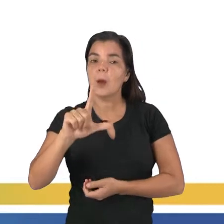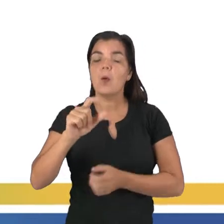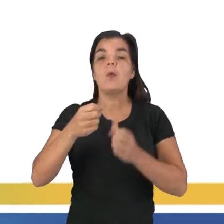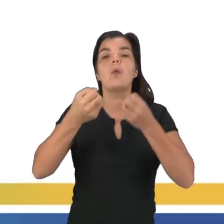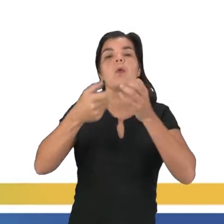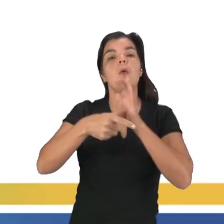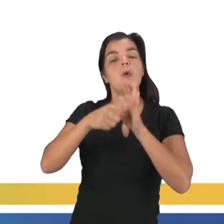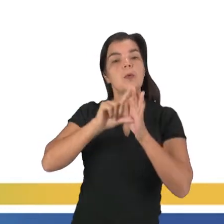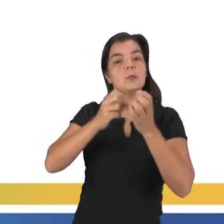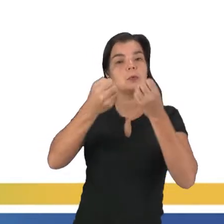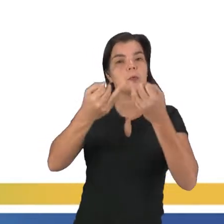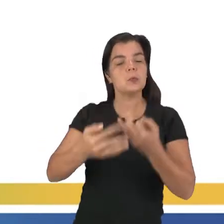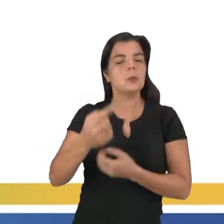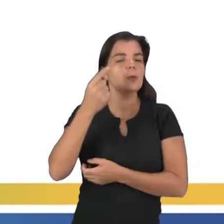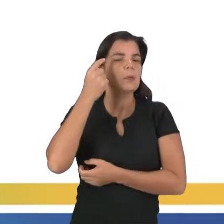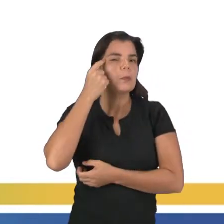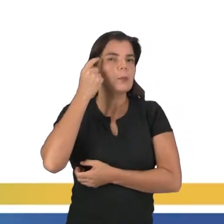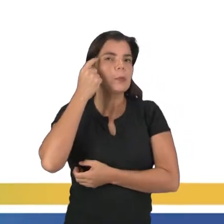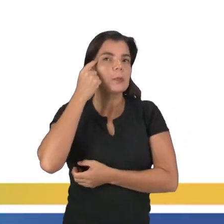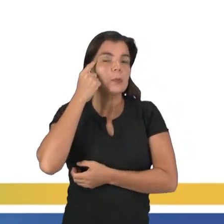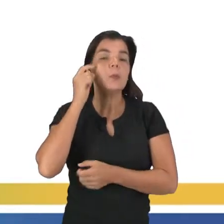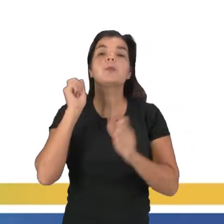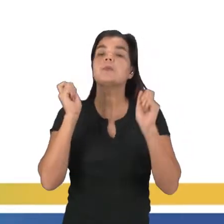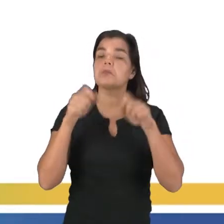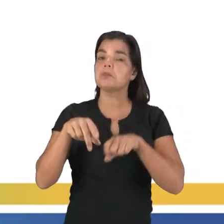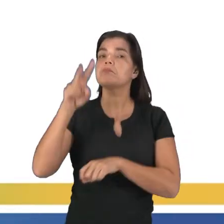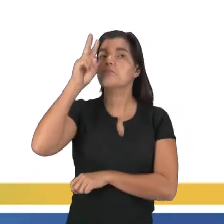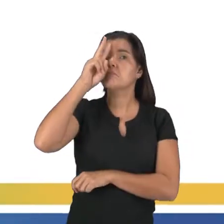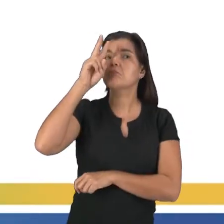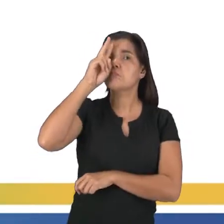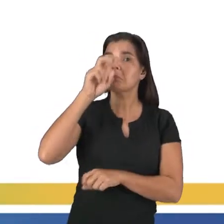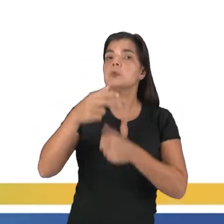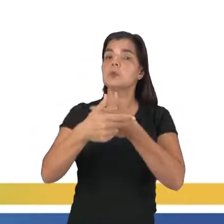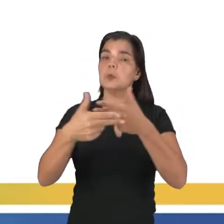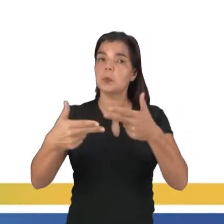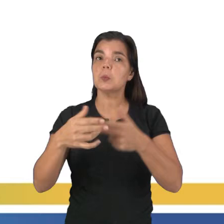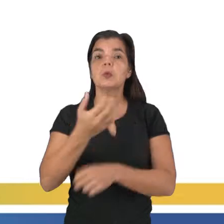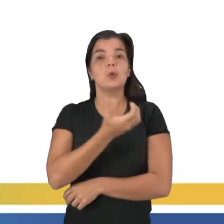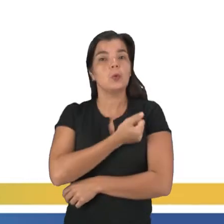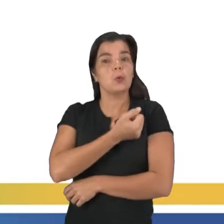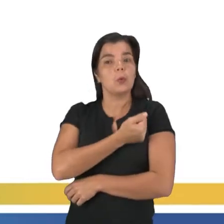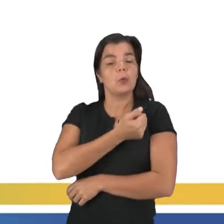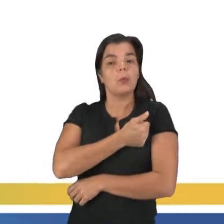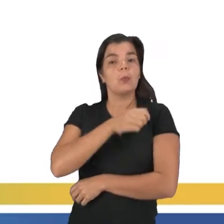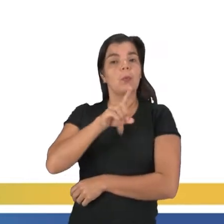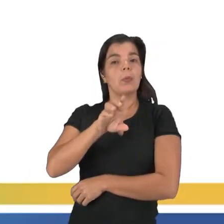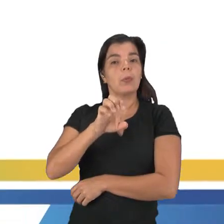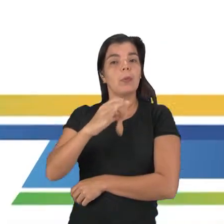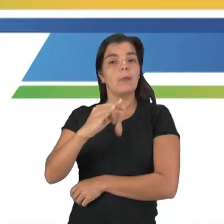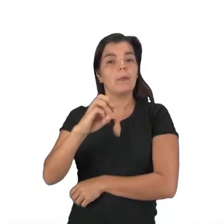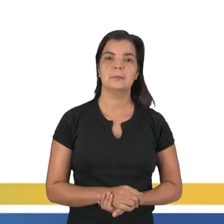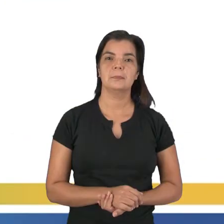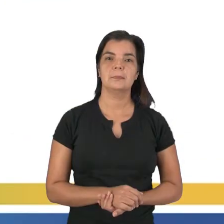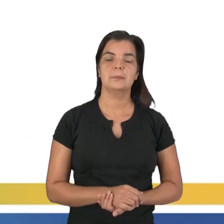conceituarmos, que tal pensarmos em algumas situações que podemos lembrar situações com os números decimais,